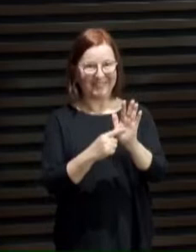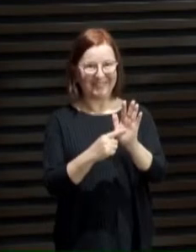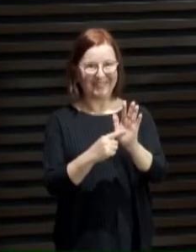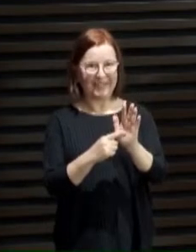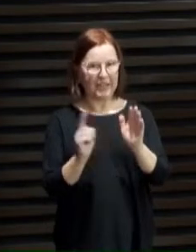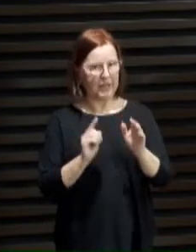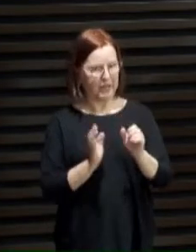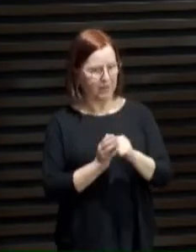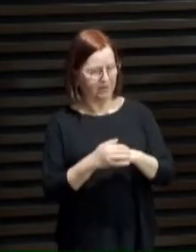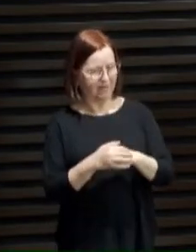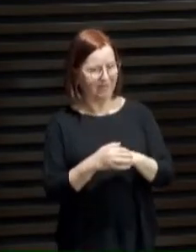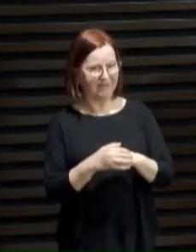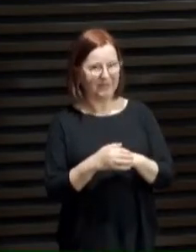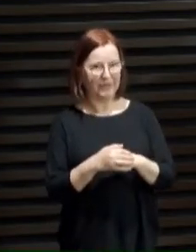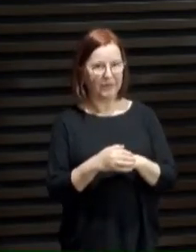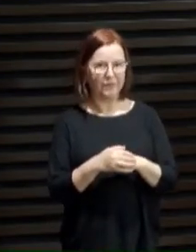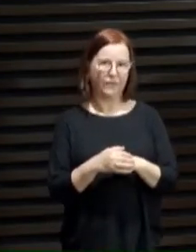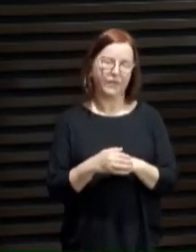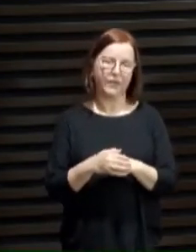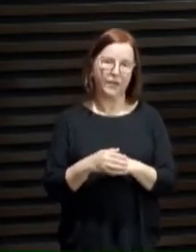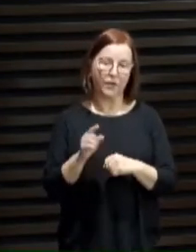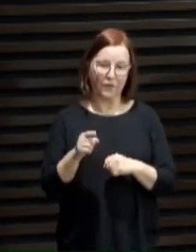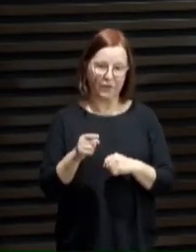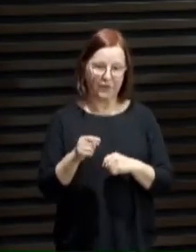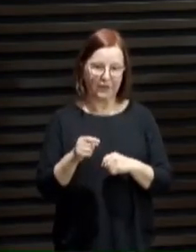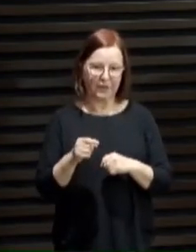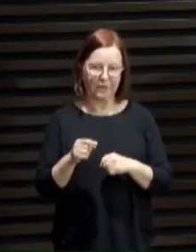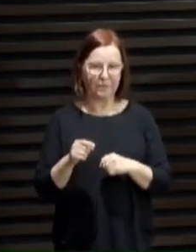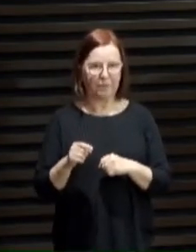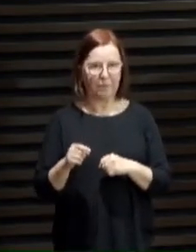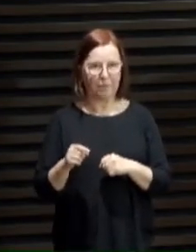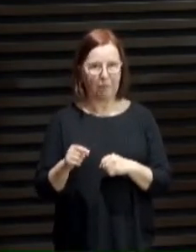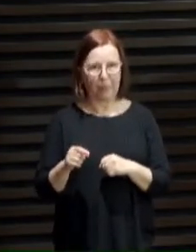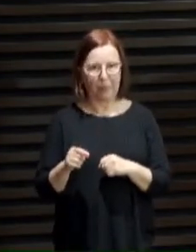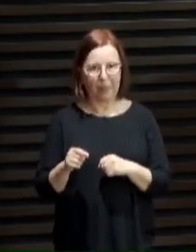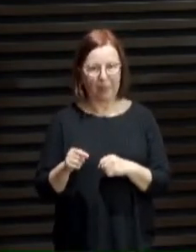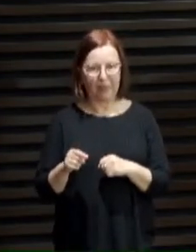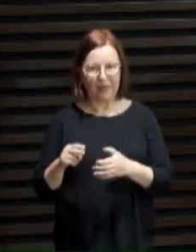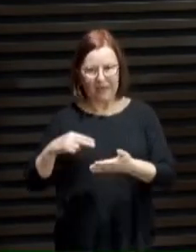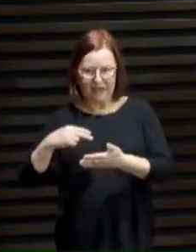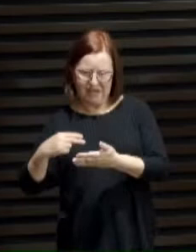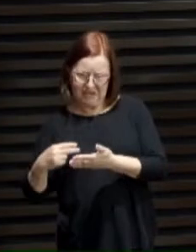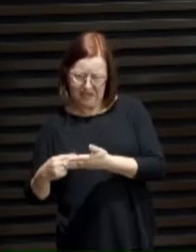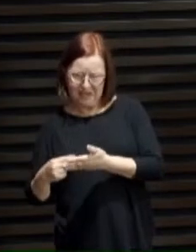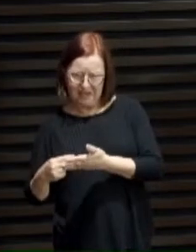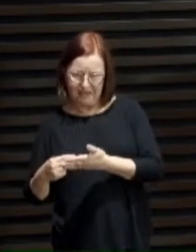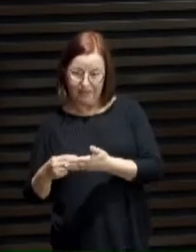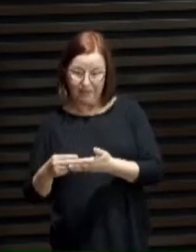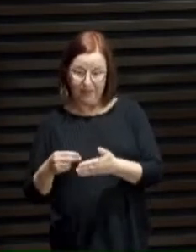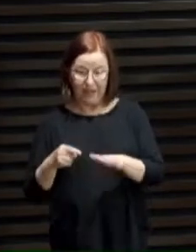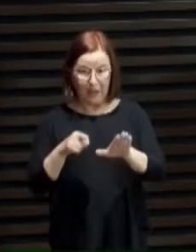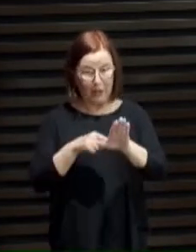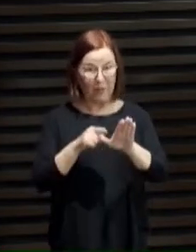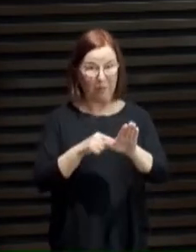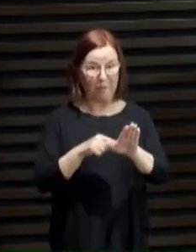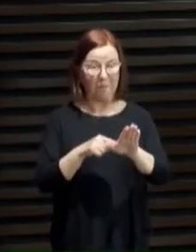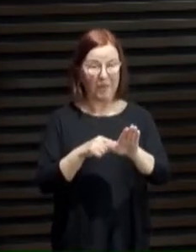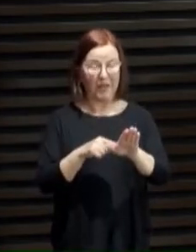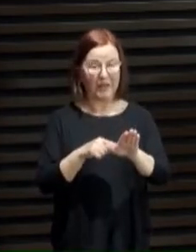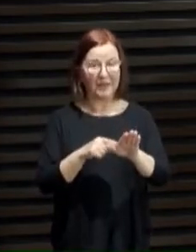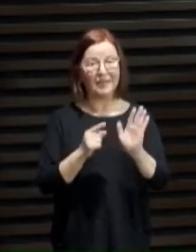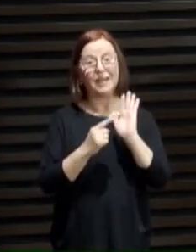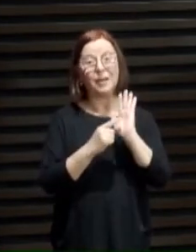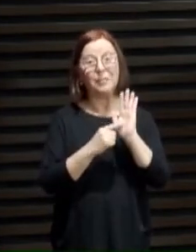ficam escondidas. Você se deita no canto ali da mesa e fica com os seus pés todos para fora. Então todos os pés